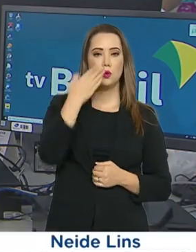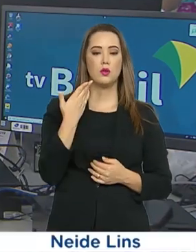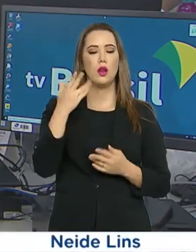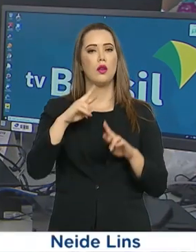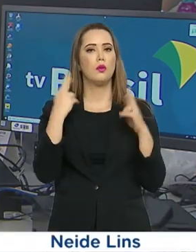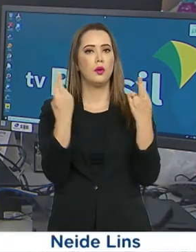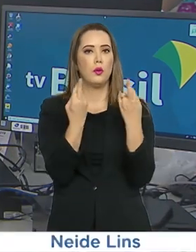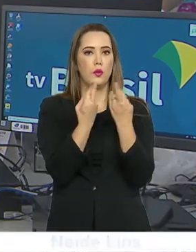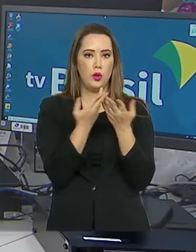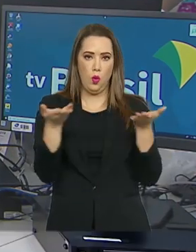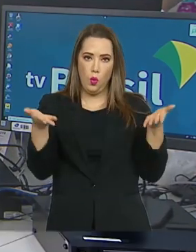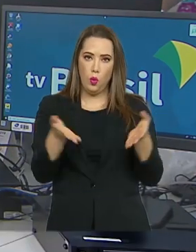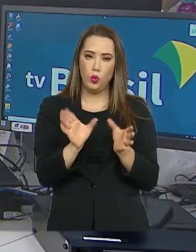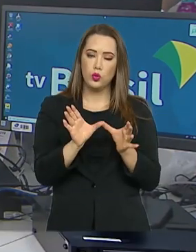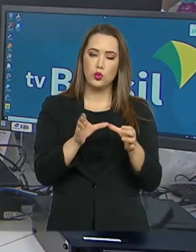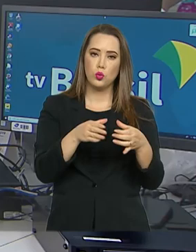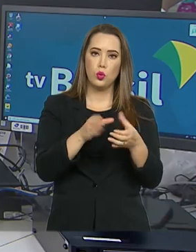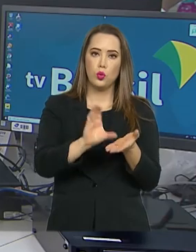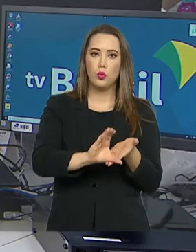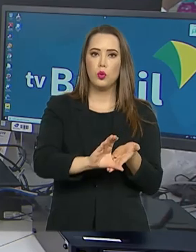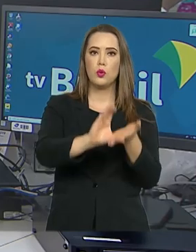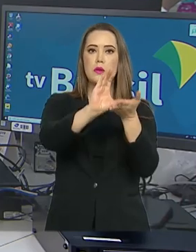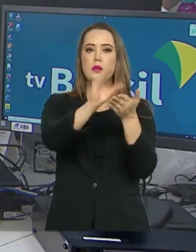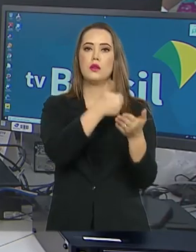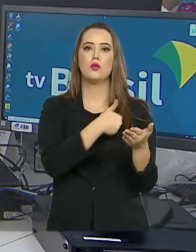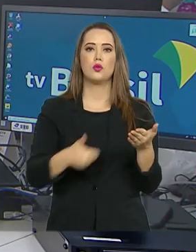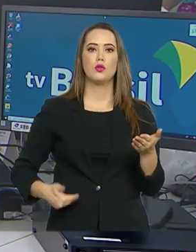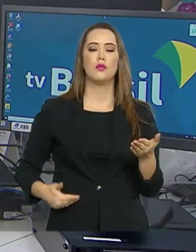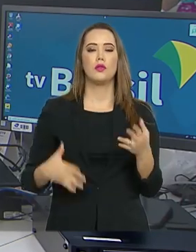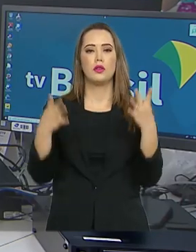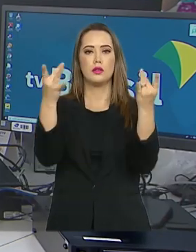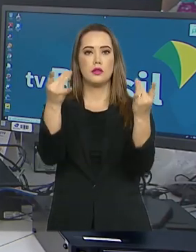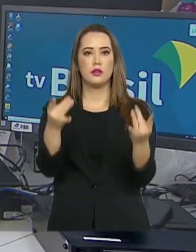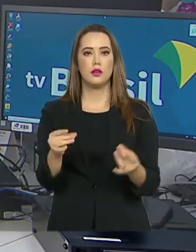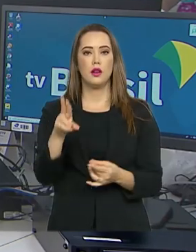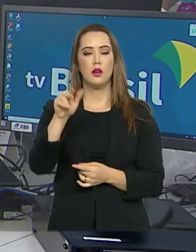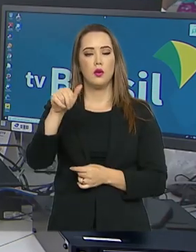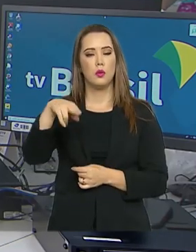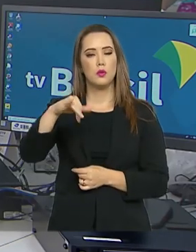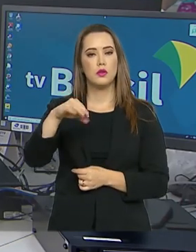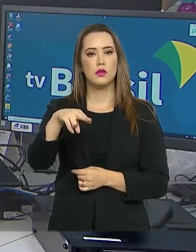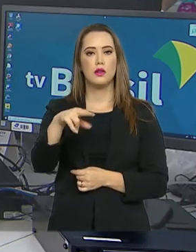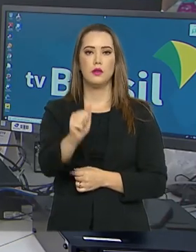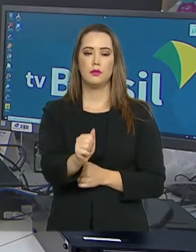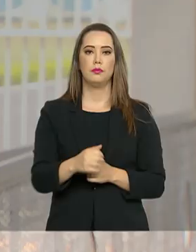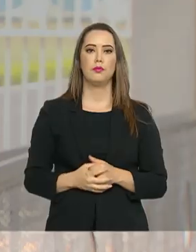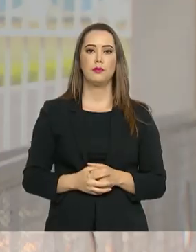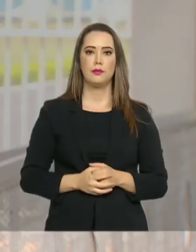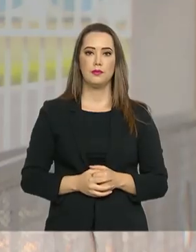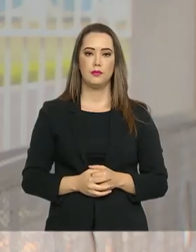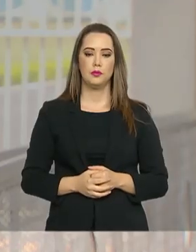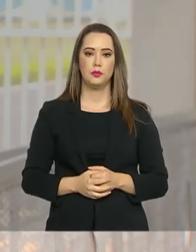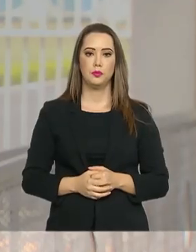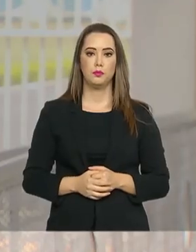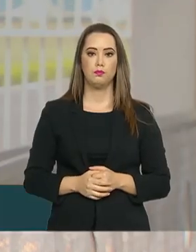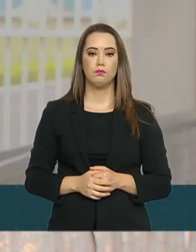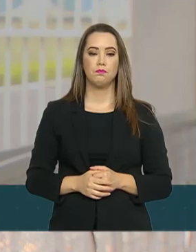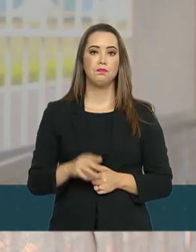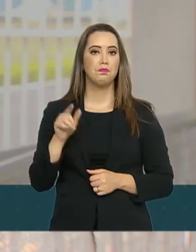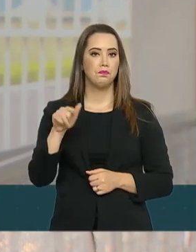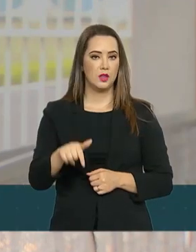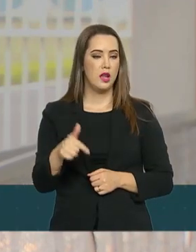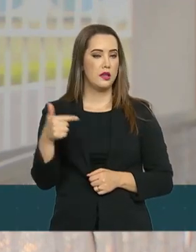hoje mais uma reunião do conselho de governo luciana collares de holanda tem as informações esta é a